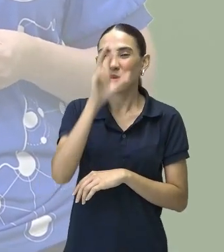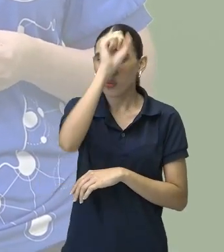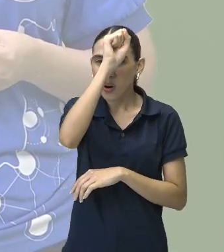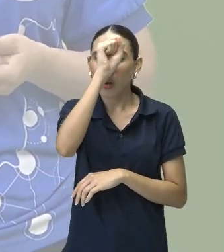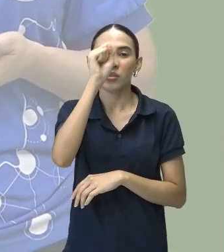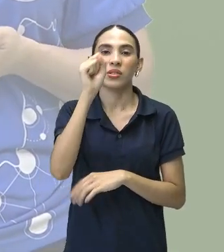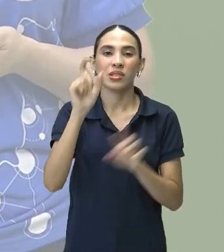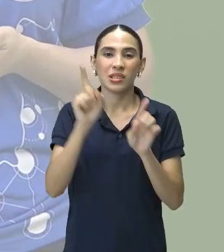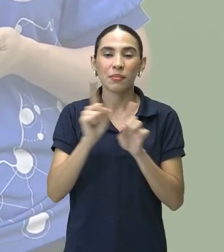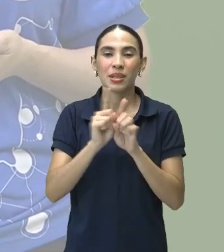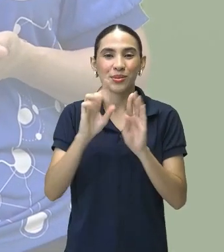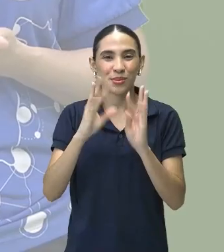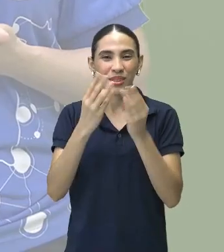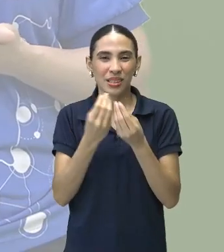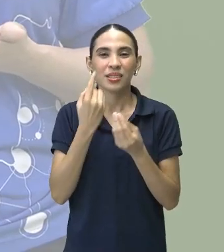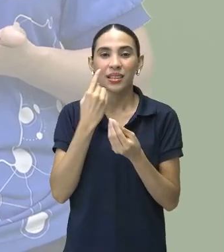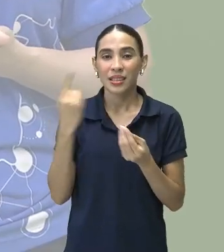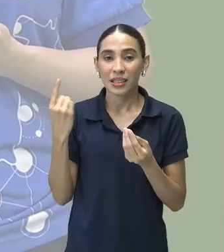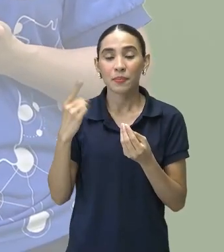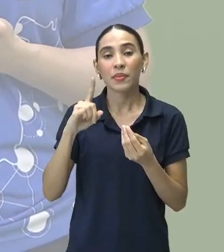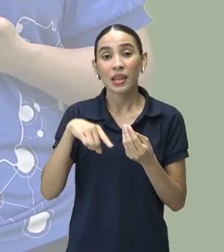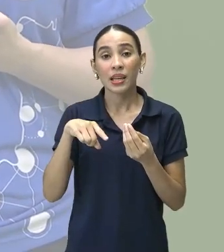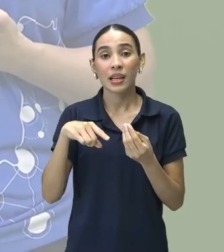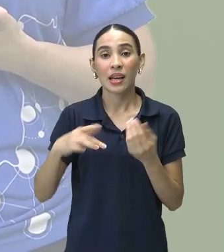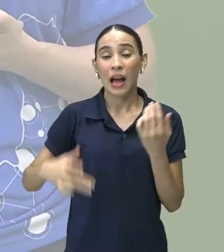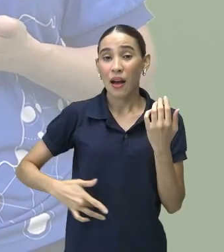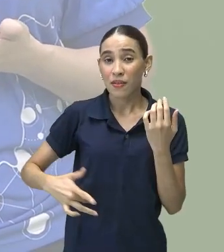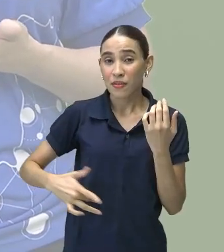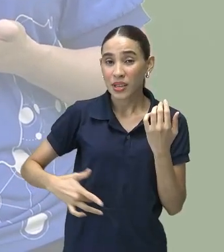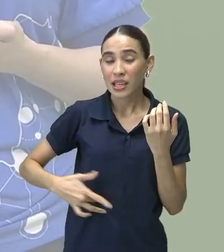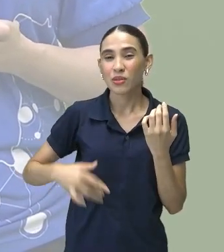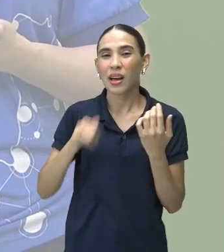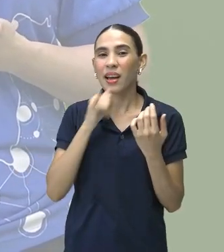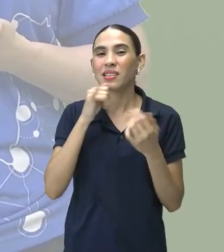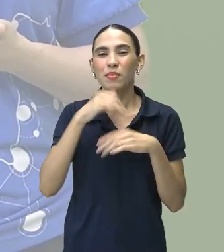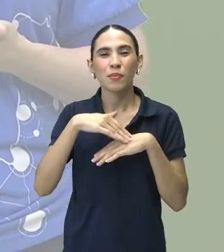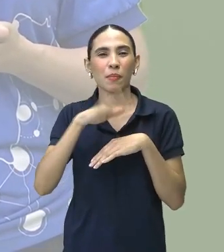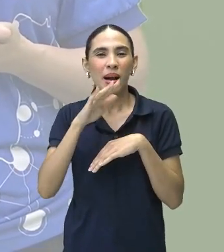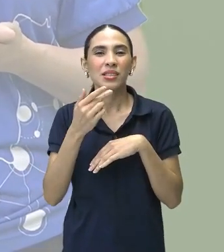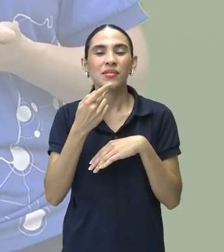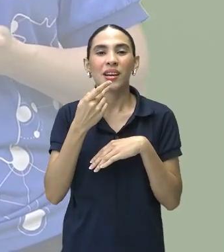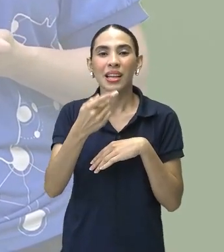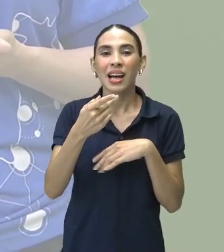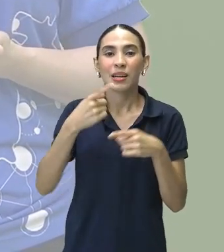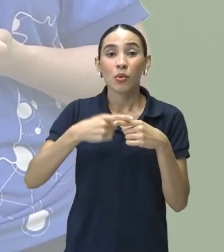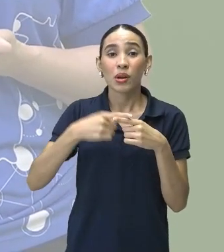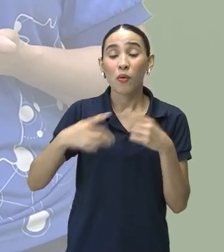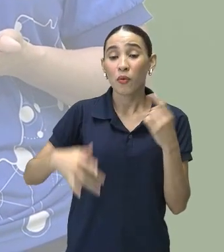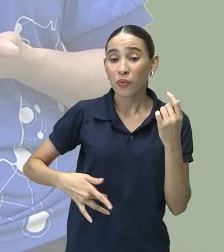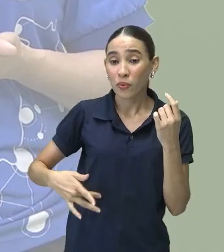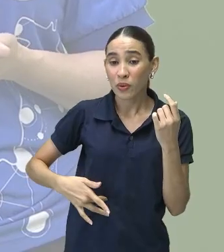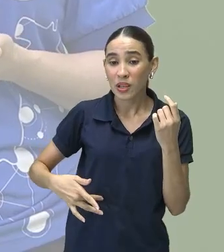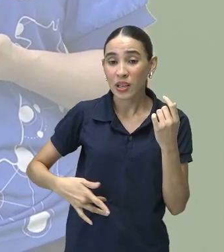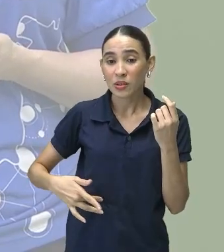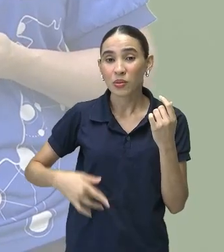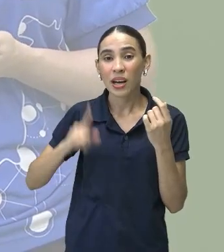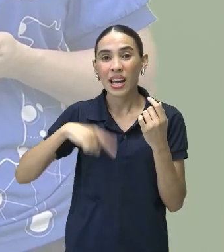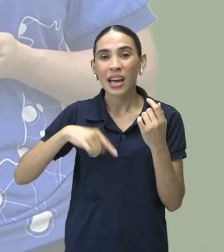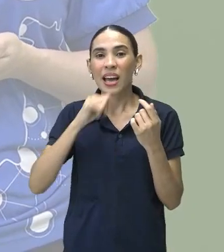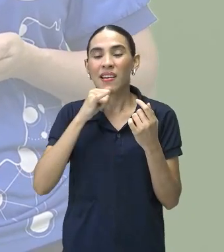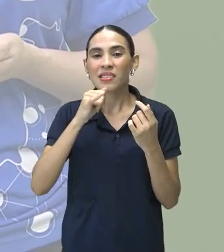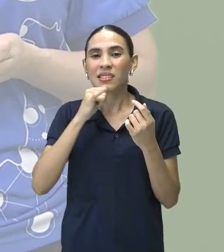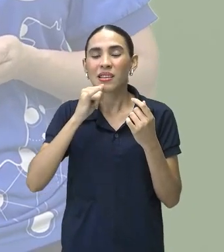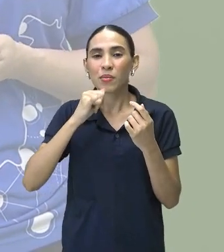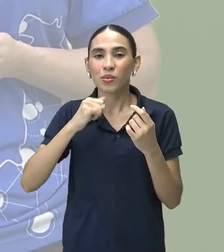excessivo dessas substâncias, né. Isso aí, a parte do fígado é mais comumente falada, porque o fígado, como eu falei para vocês, é um órgão